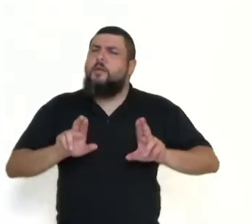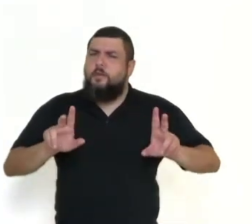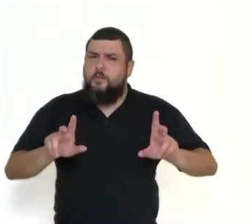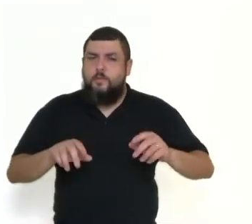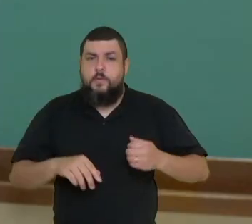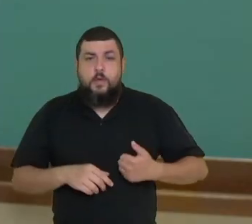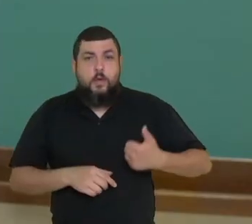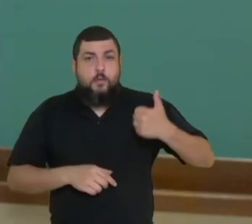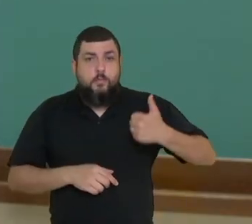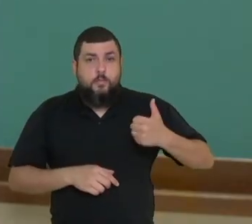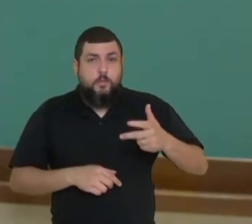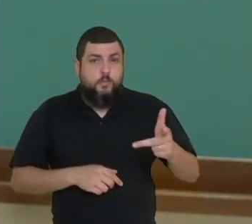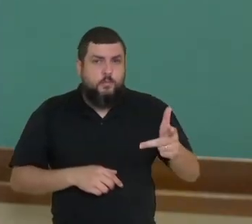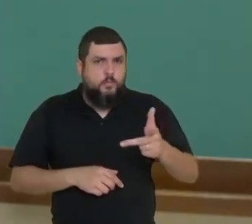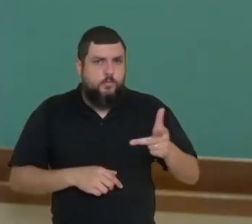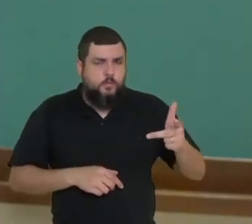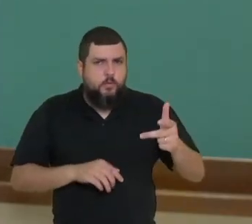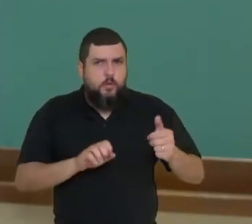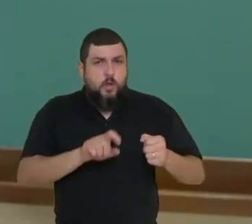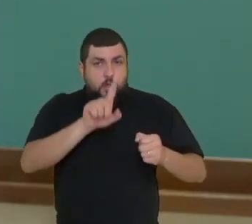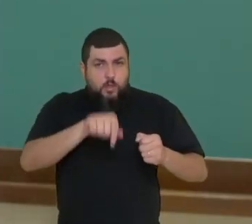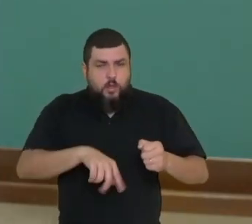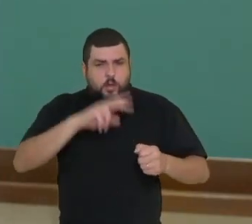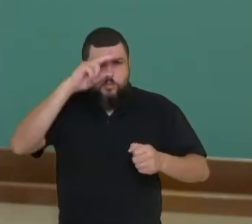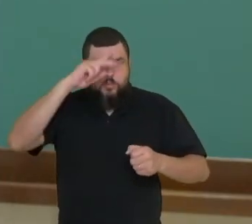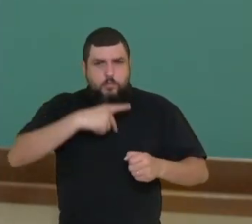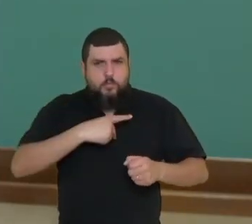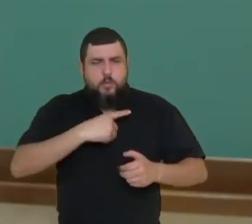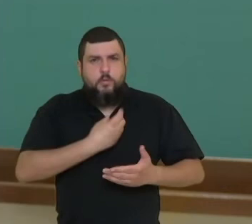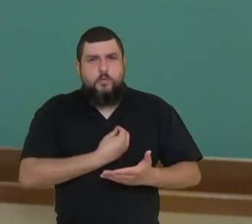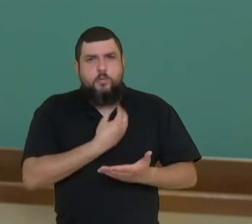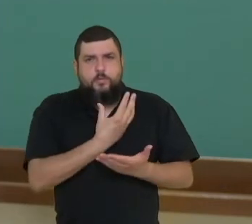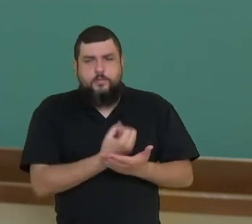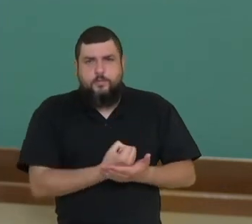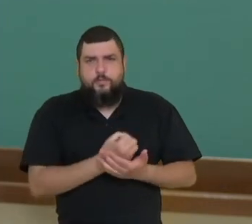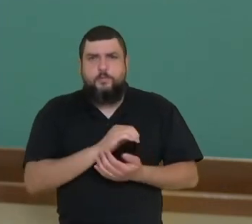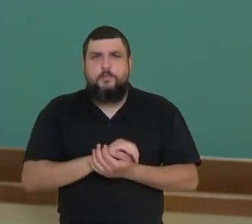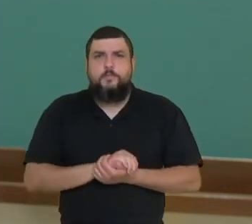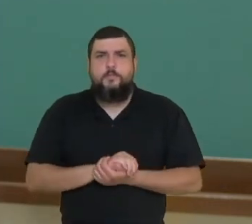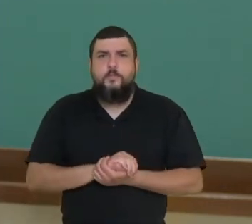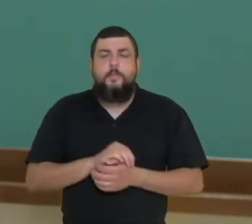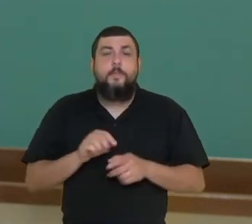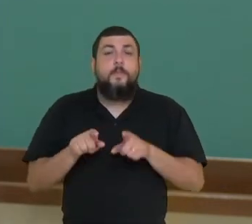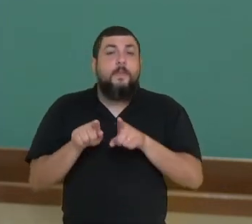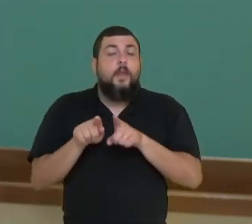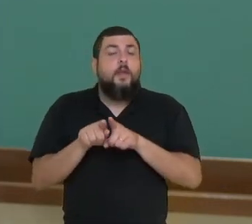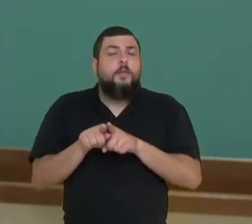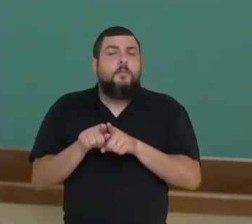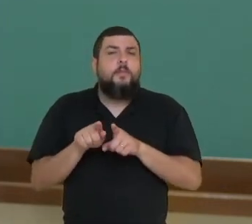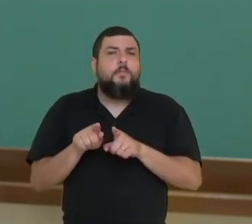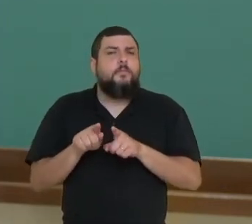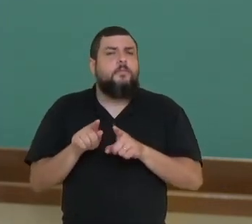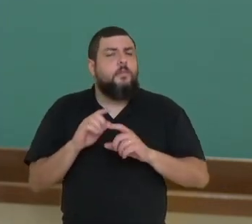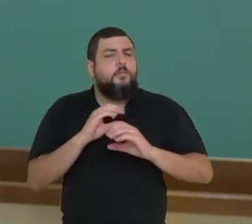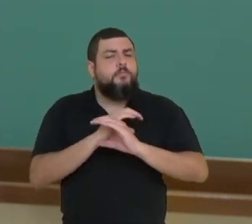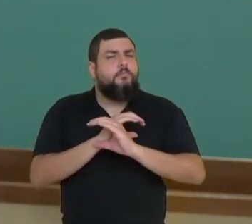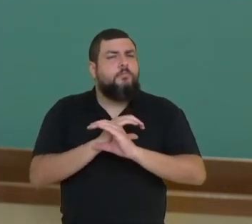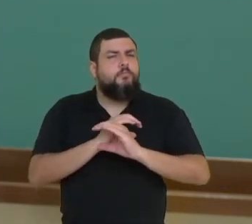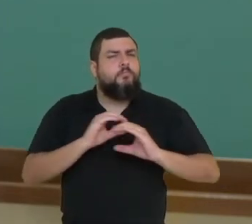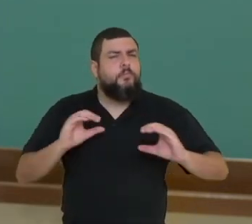pessoa aparece só na autobiografia. E a questão da credibilidade dos fatos.